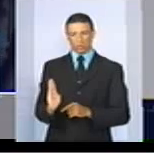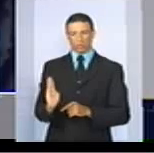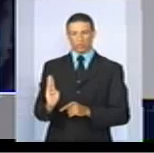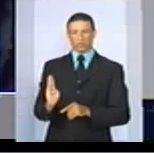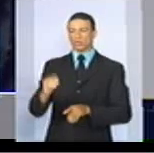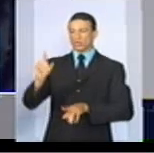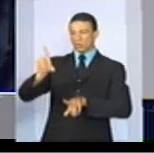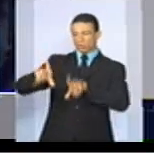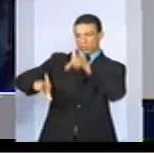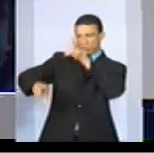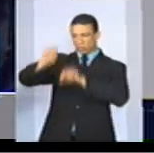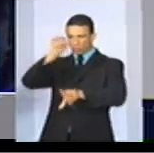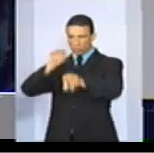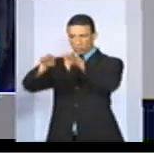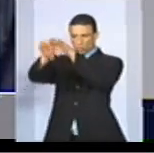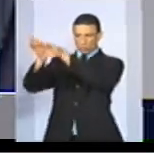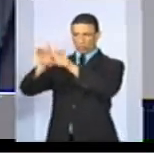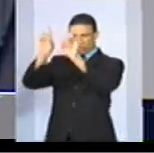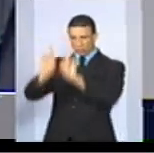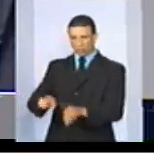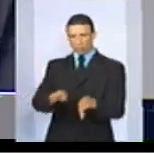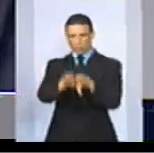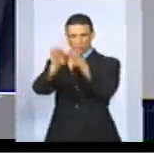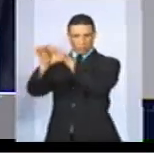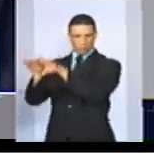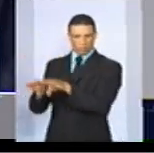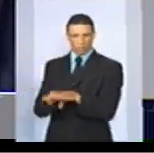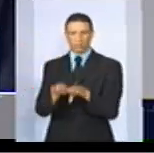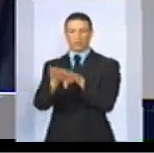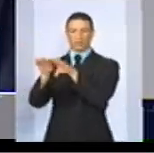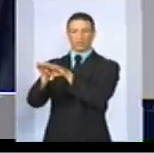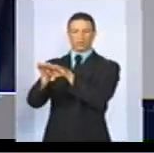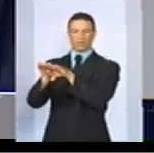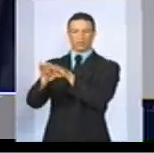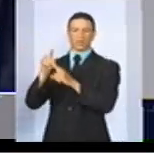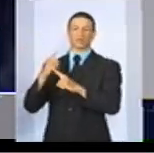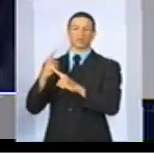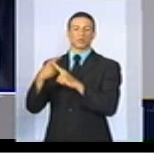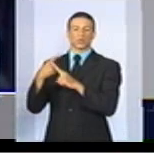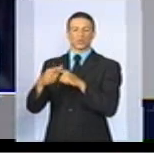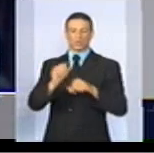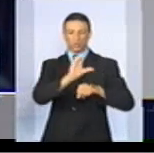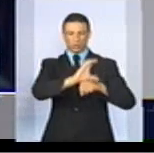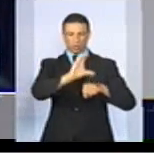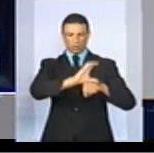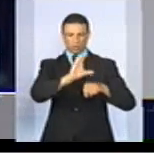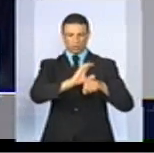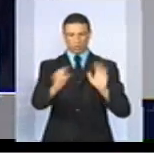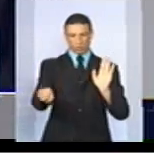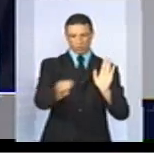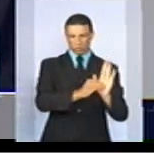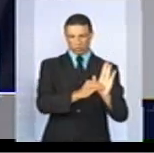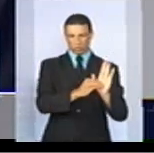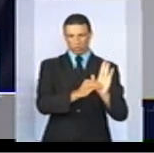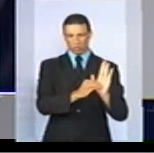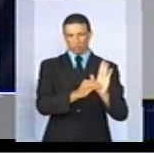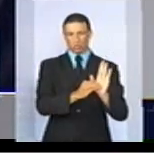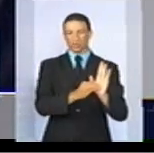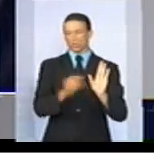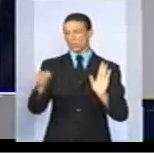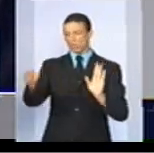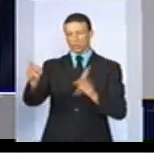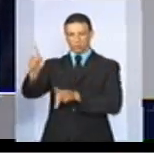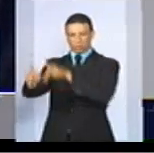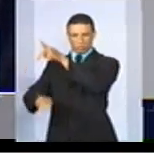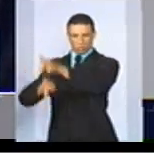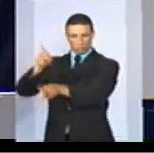Estado democrático, de direito, porque, assim como a Constituição assegura que todo poder emana do povo e em